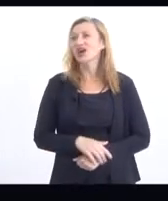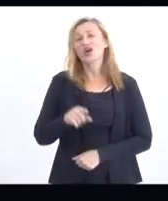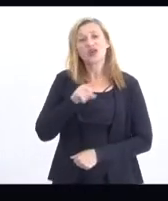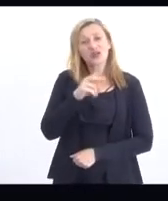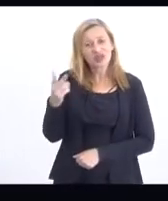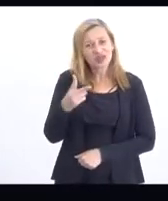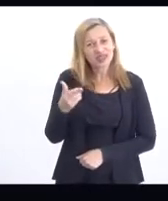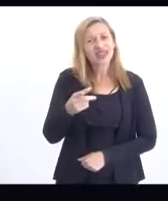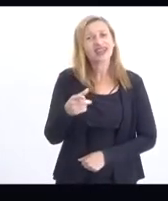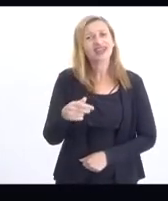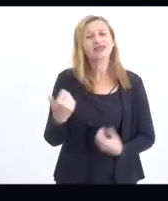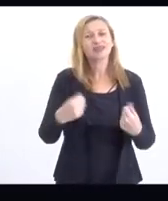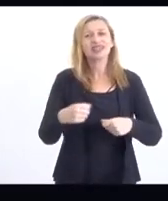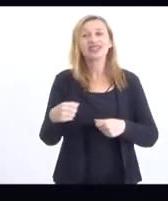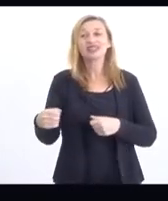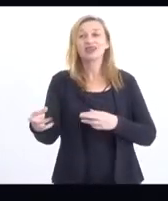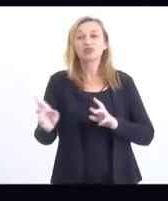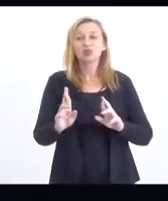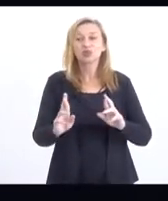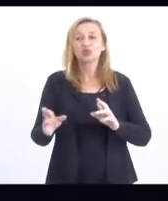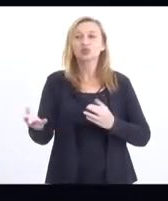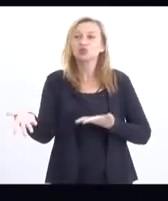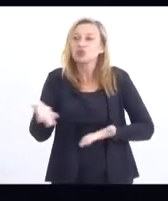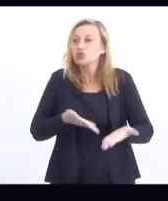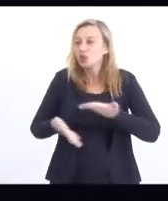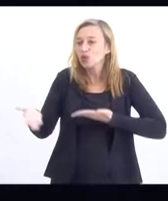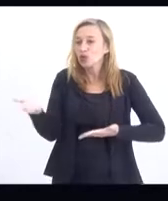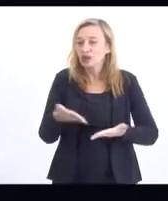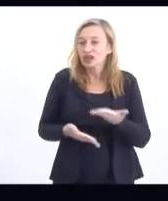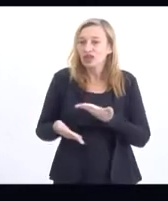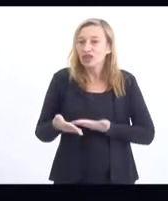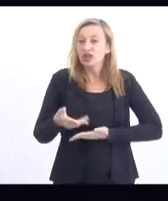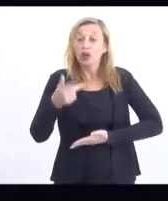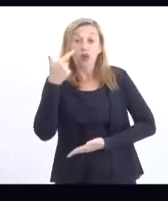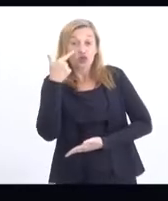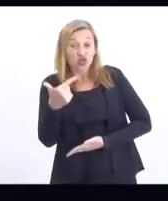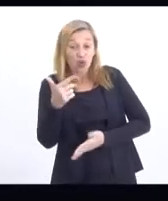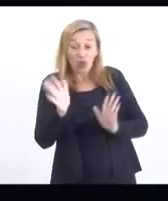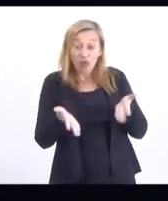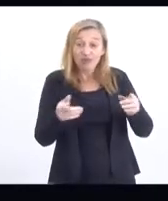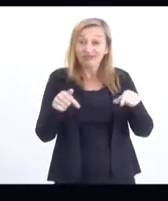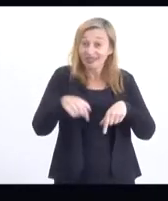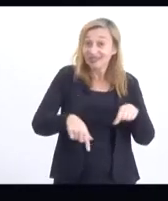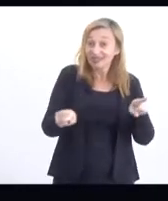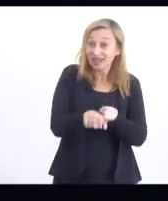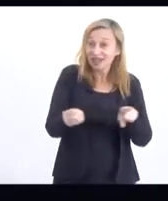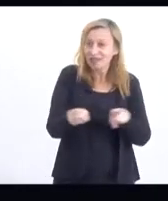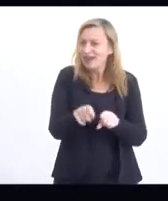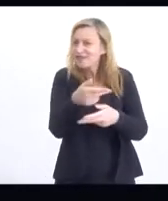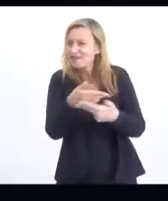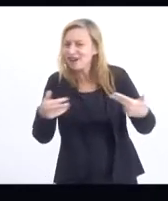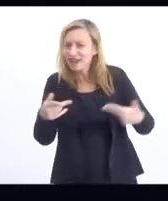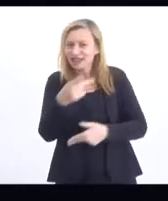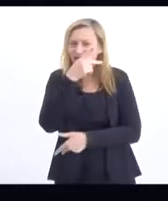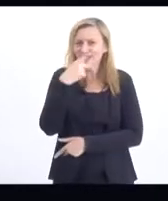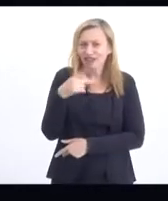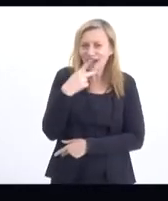Vocês têm que interagir. E quando eu vi hoje aqui também, muitas das